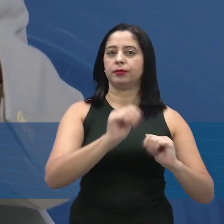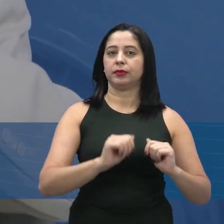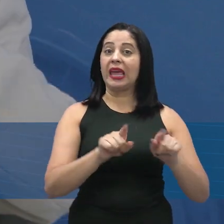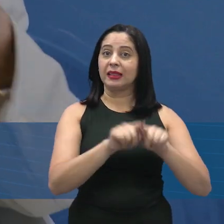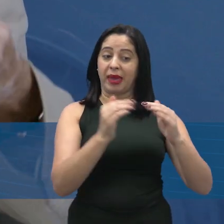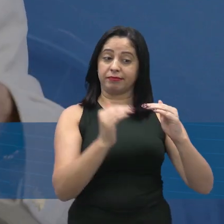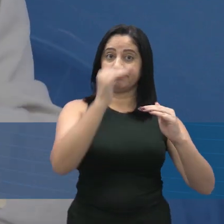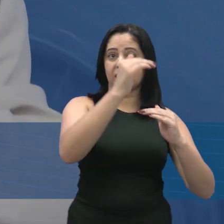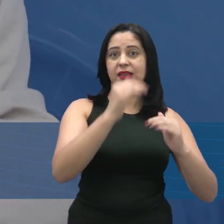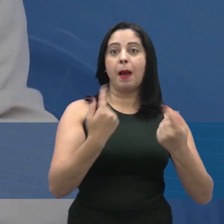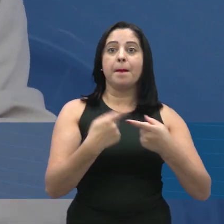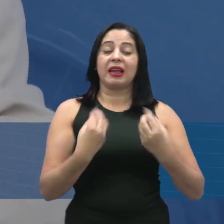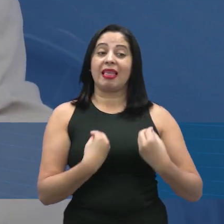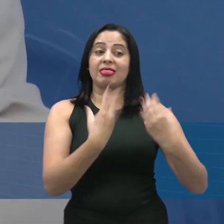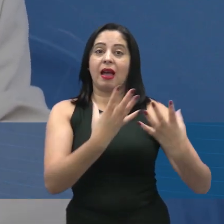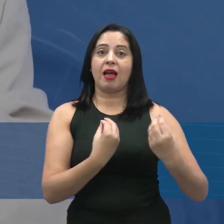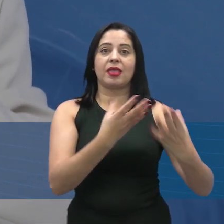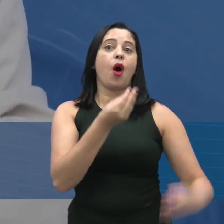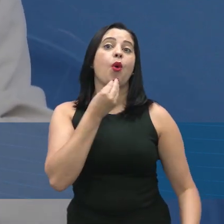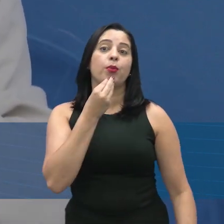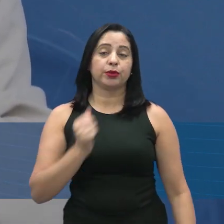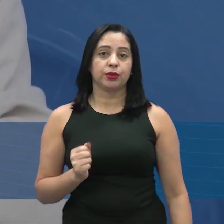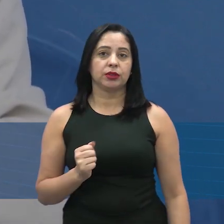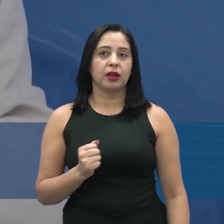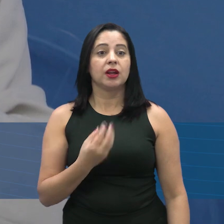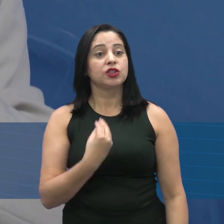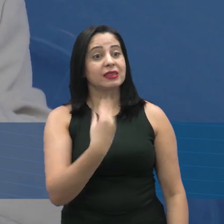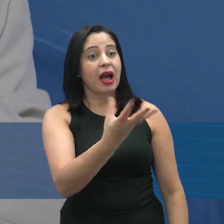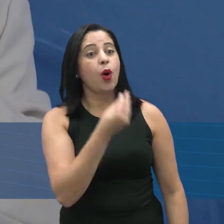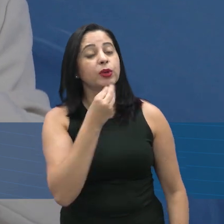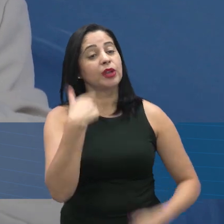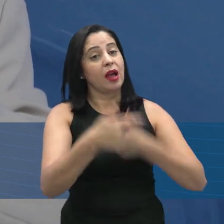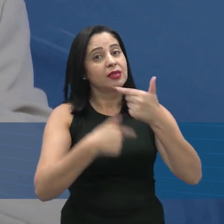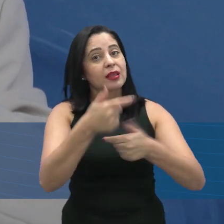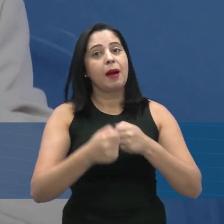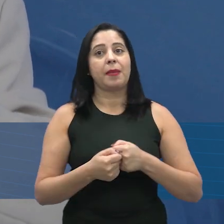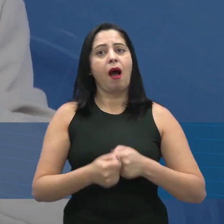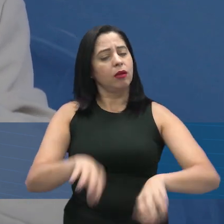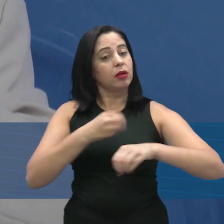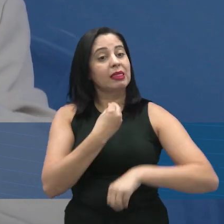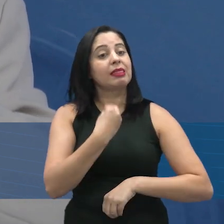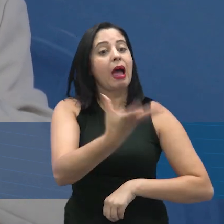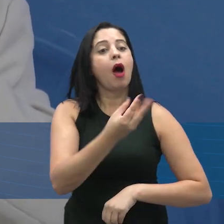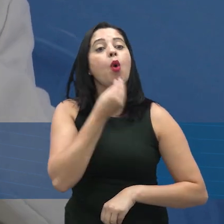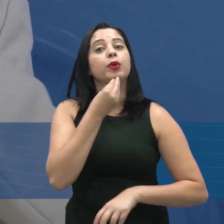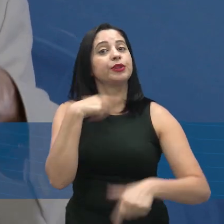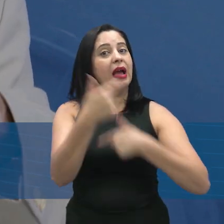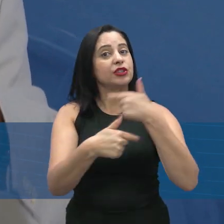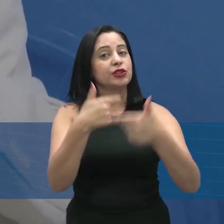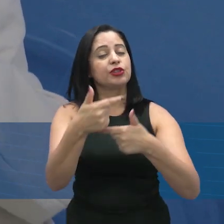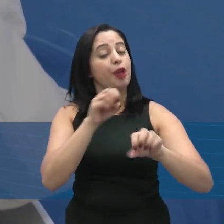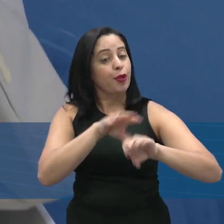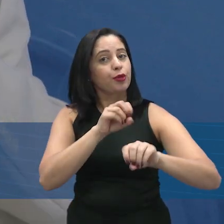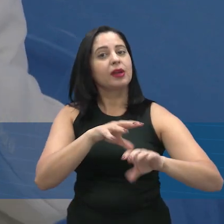Né? Porque cria oportunidades, oferecer oportunidades de emprego, oferecer oportunidades de educação, oferecer